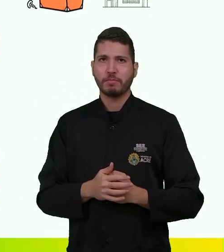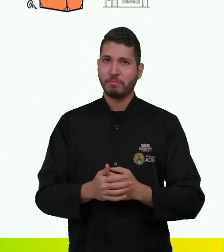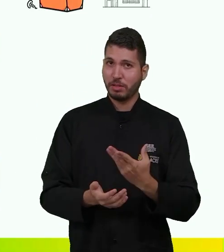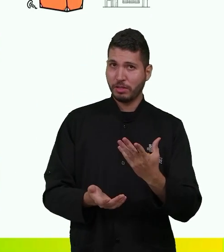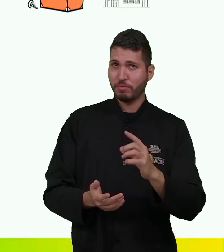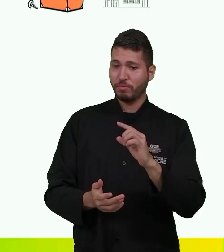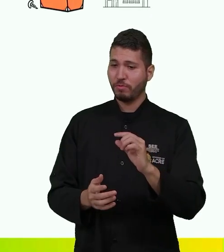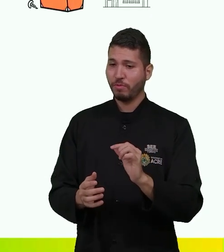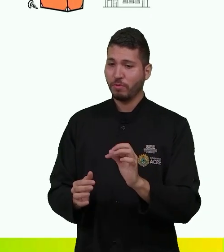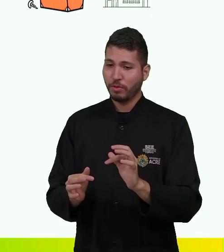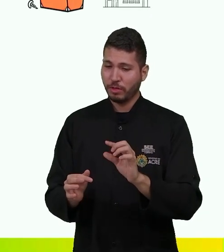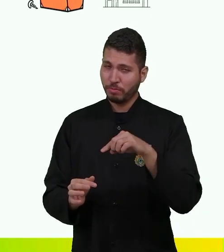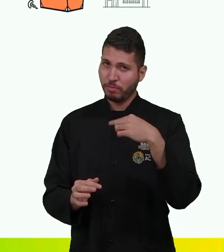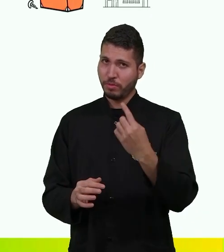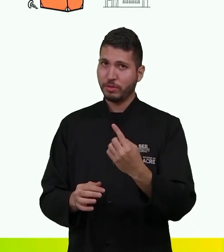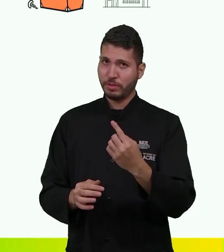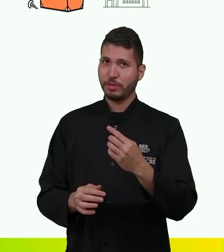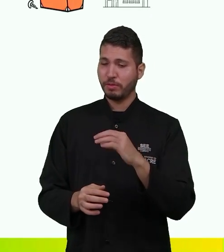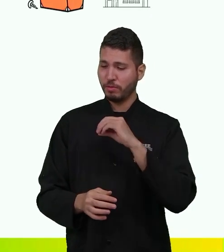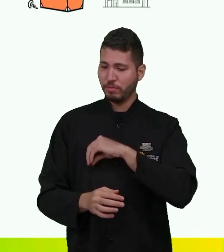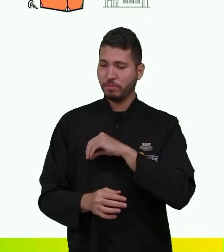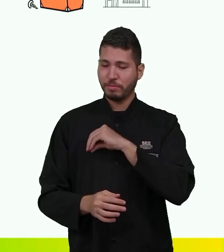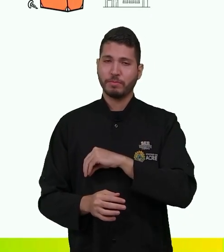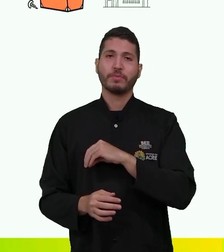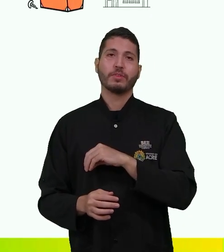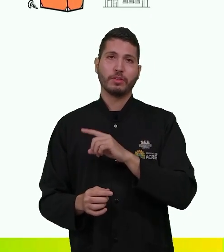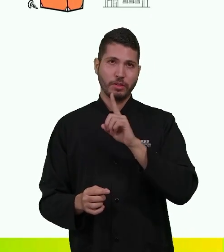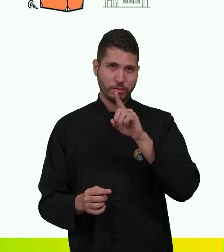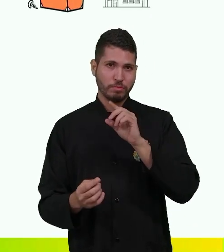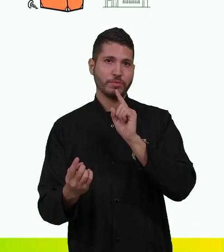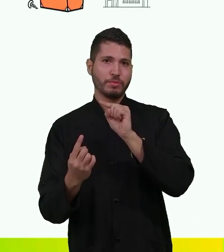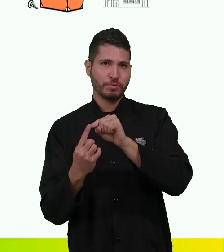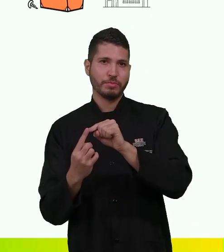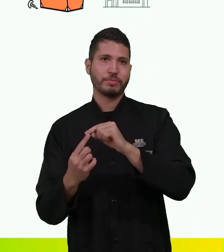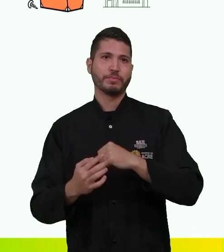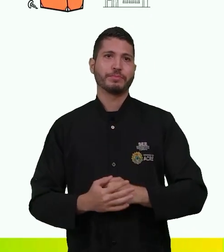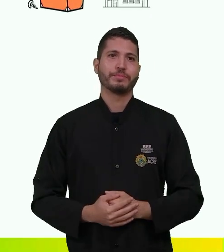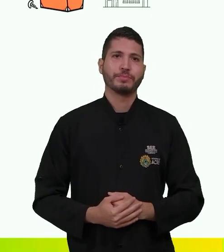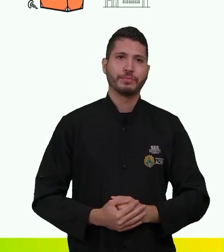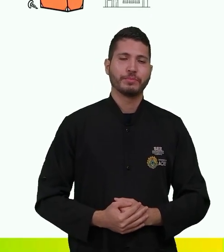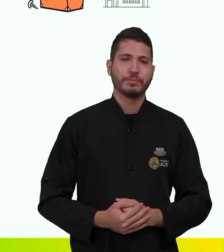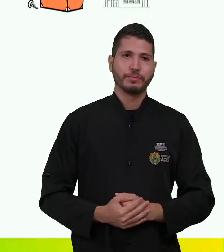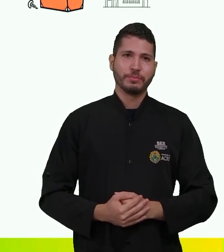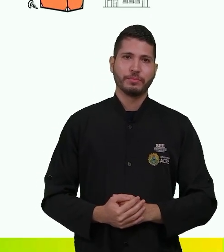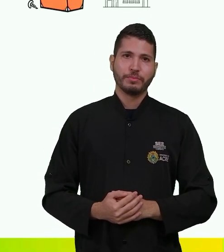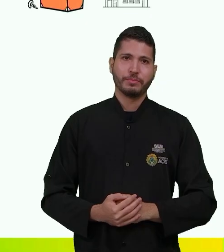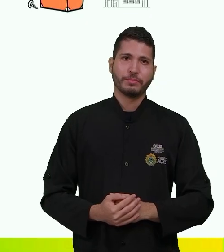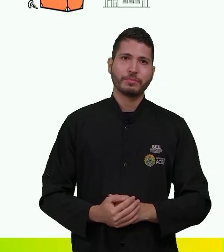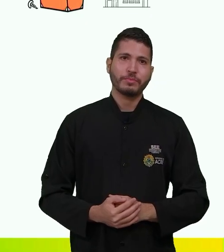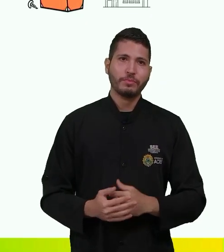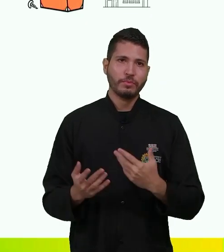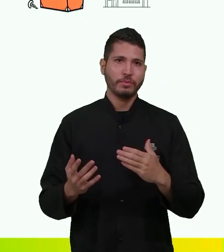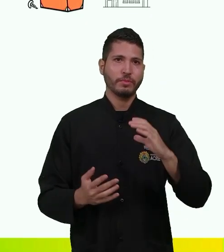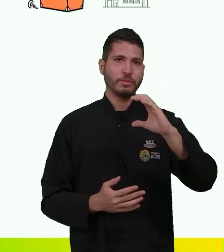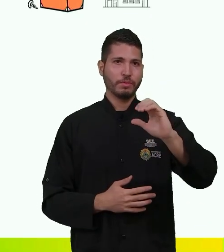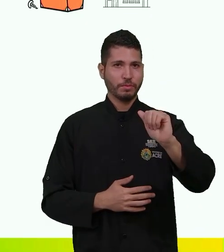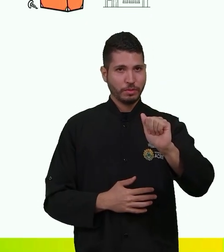salário. A fonte de energia na primeira revolução industrial era o carvão